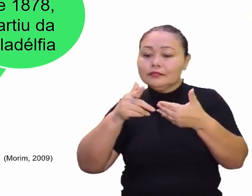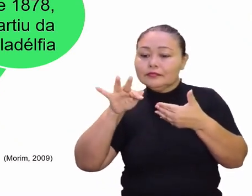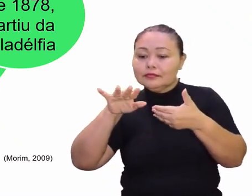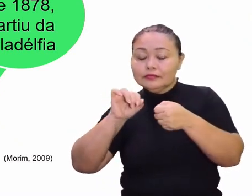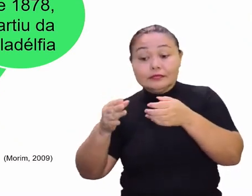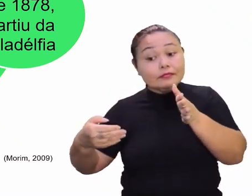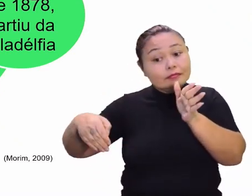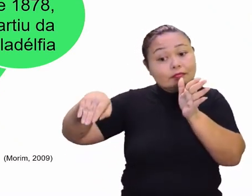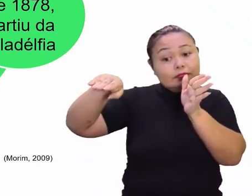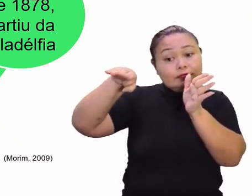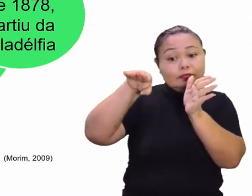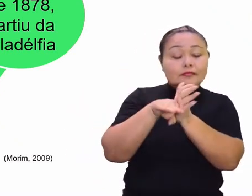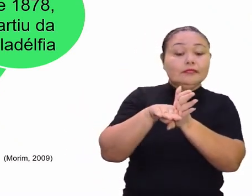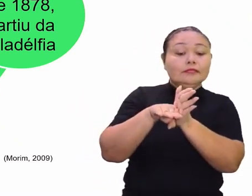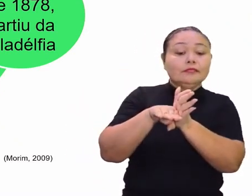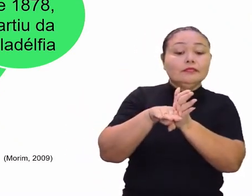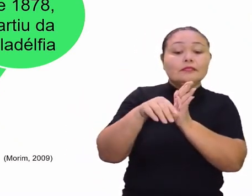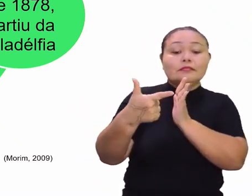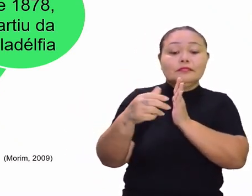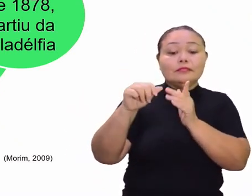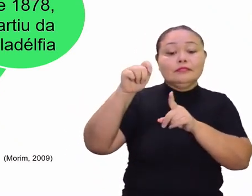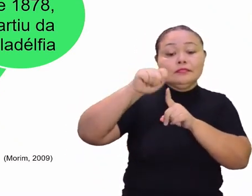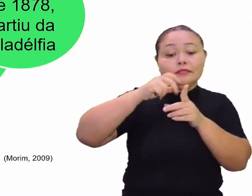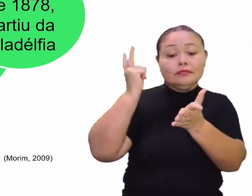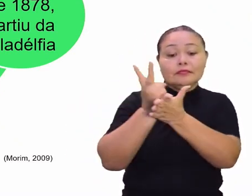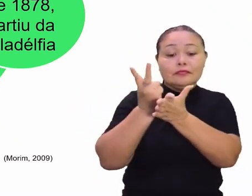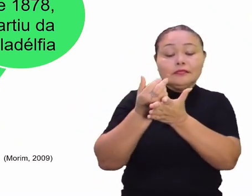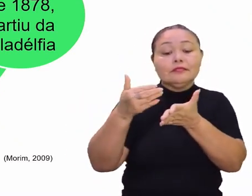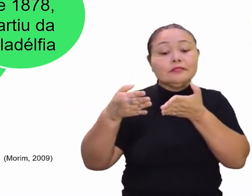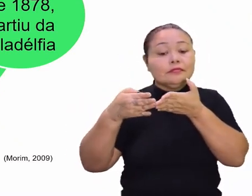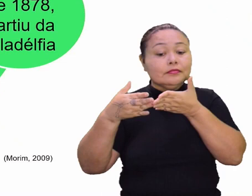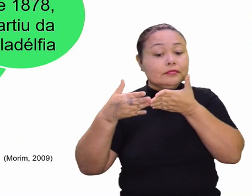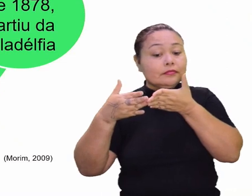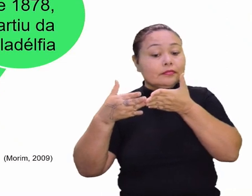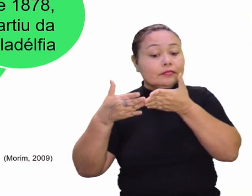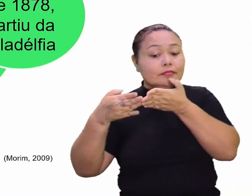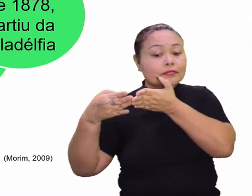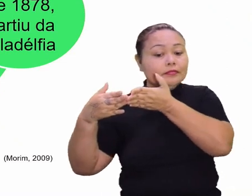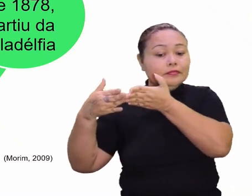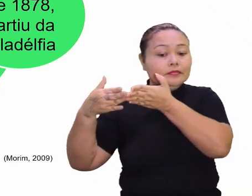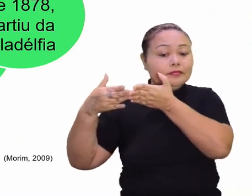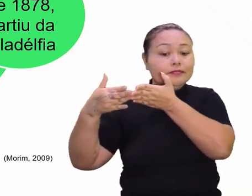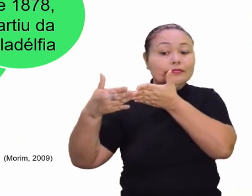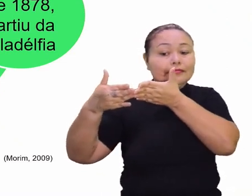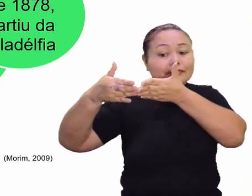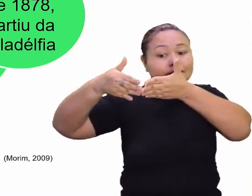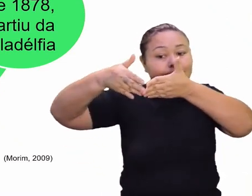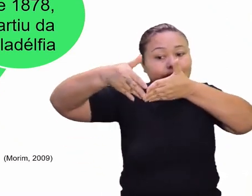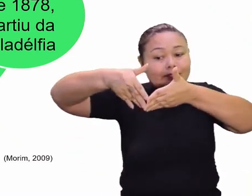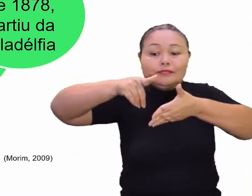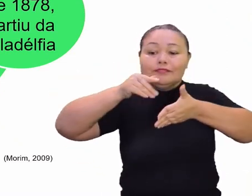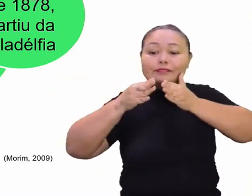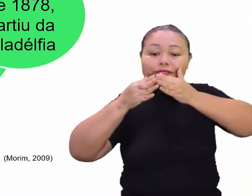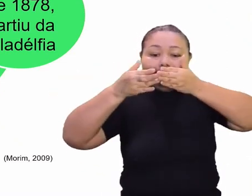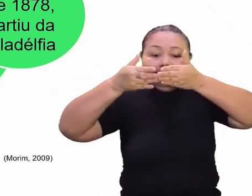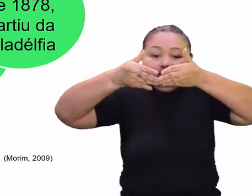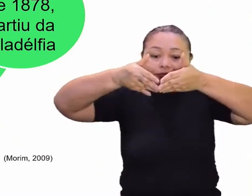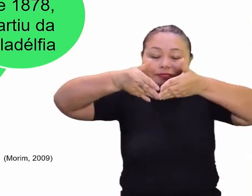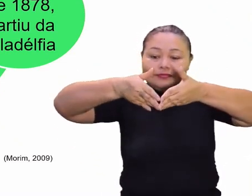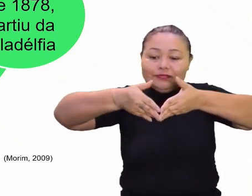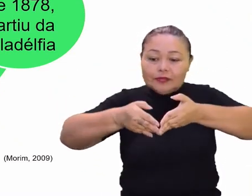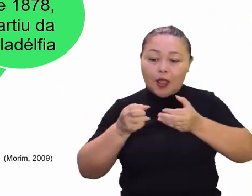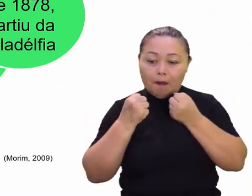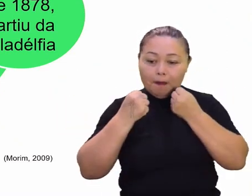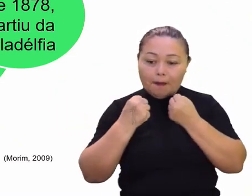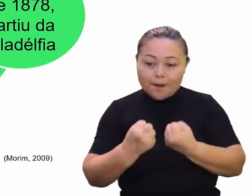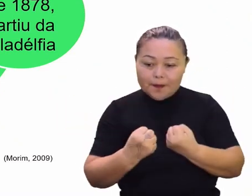da Filadélfia, 29 do mesmo mês, que foi 78, ela também naufragou com uma grande